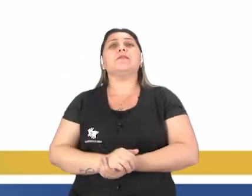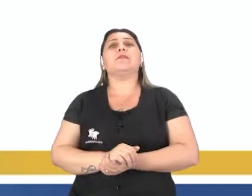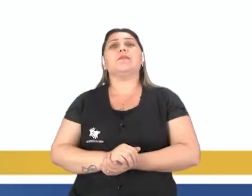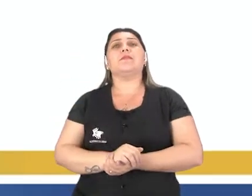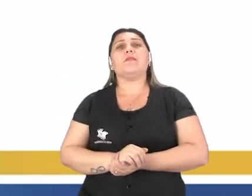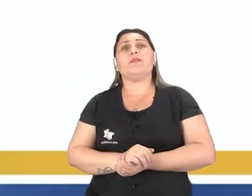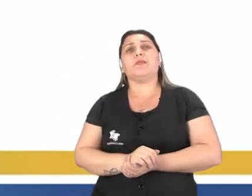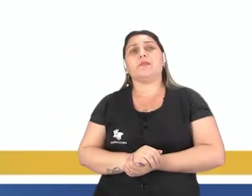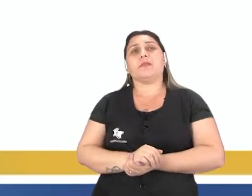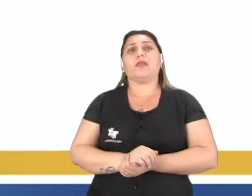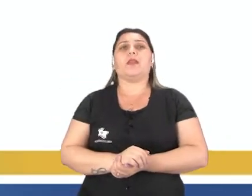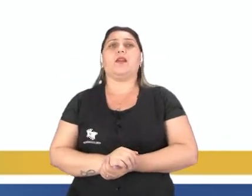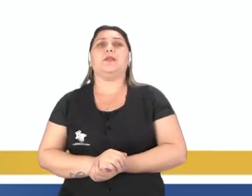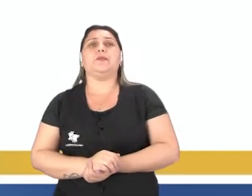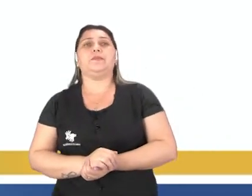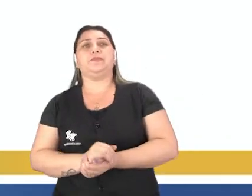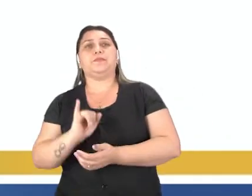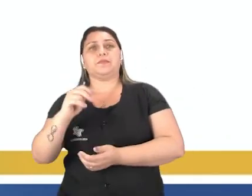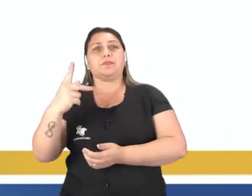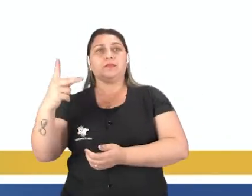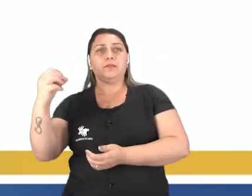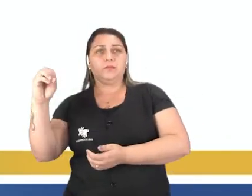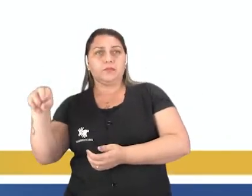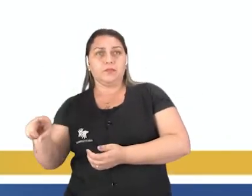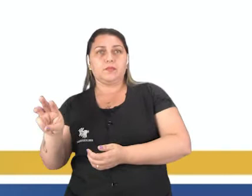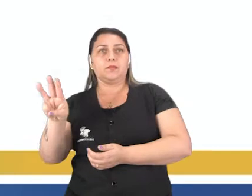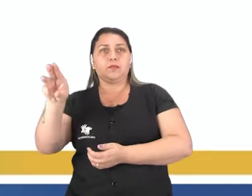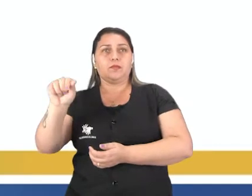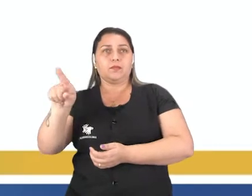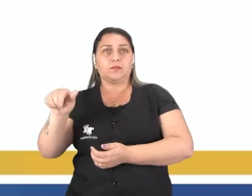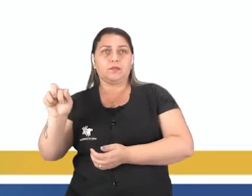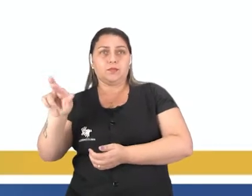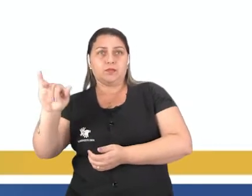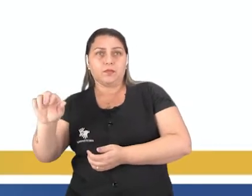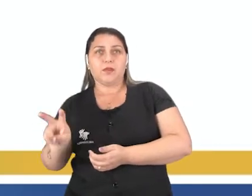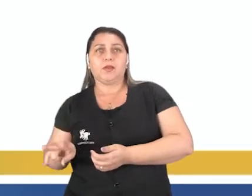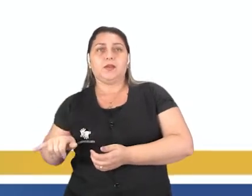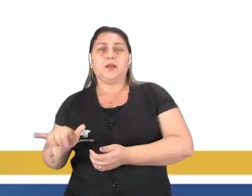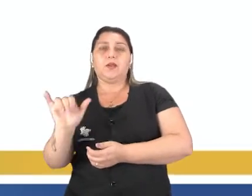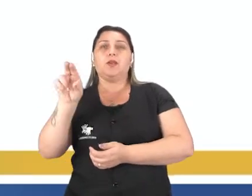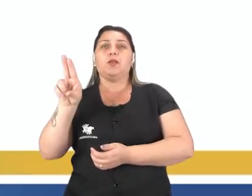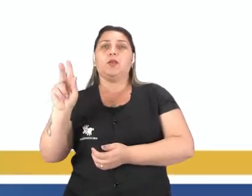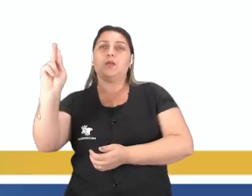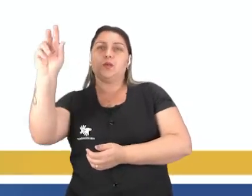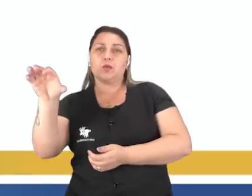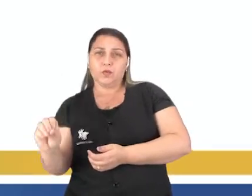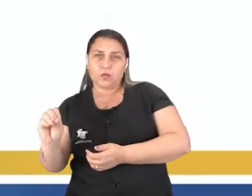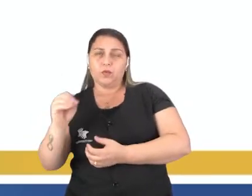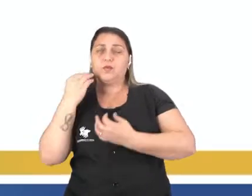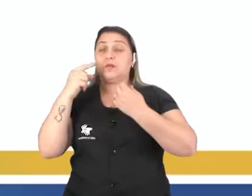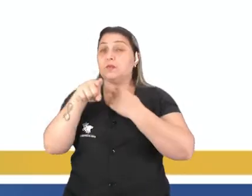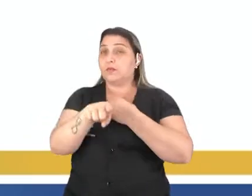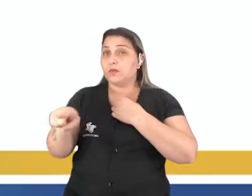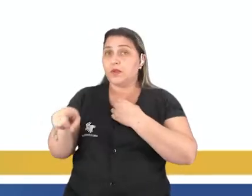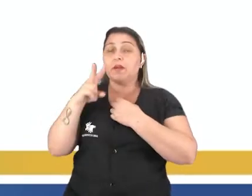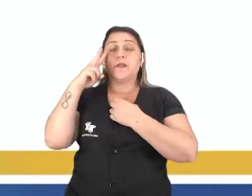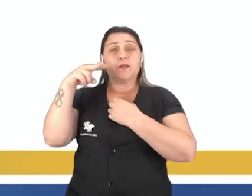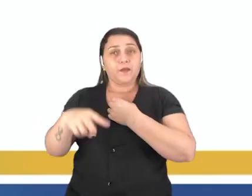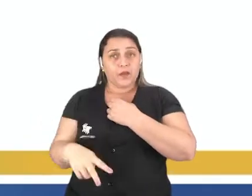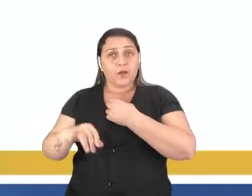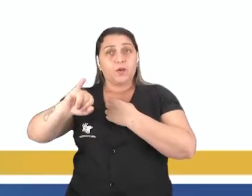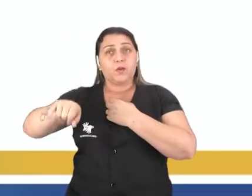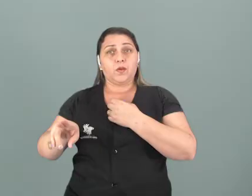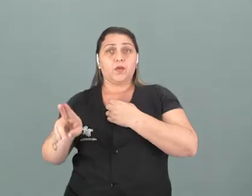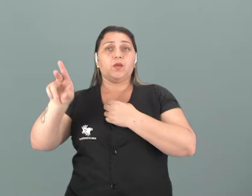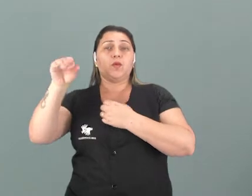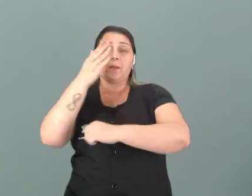né? Valendo dos seguintes pontos: o ippon, o azari e o iuko, né? Então, como vocês podem ver, o judô,